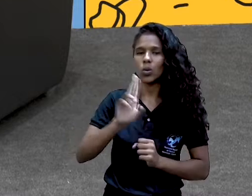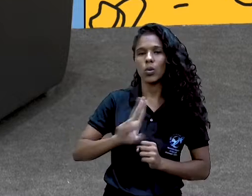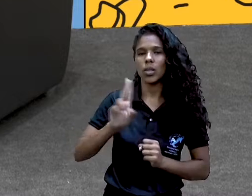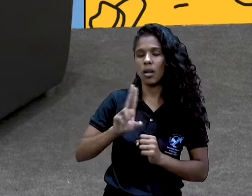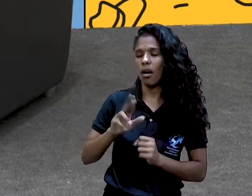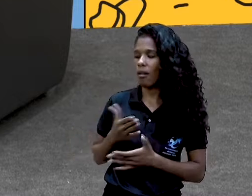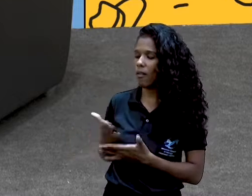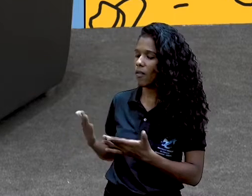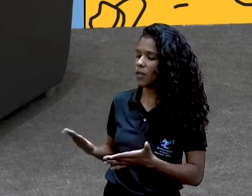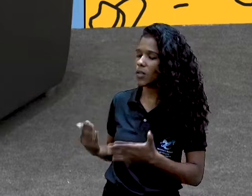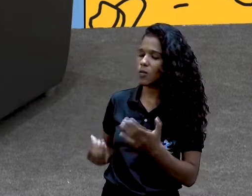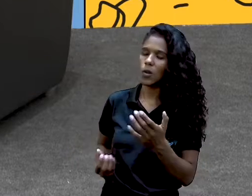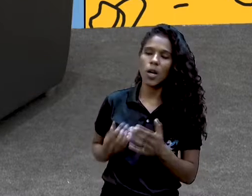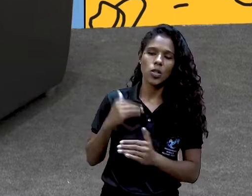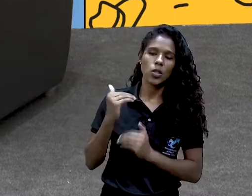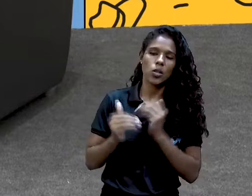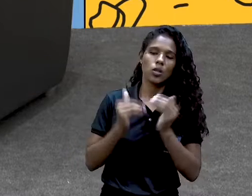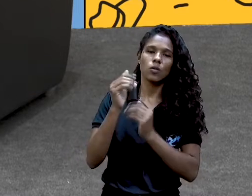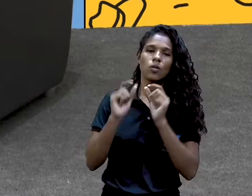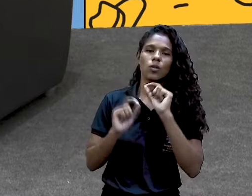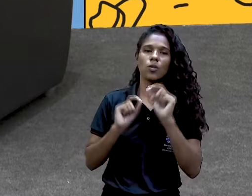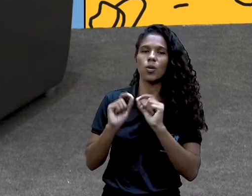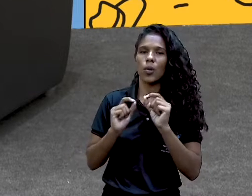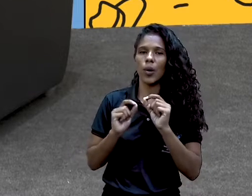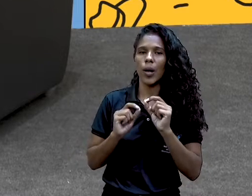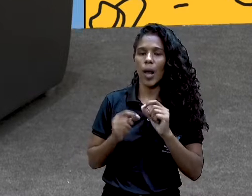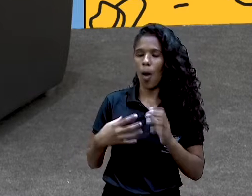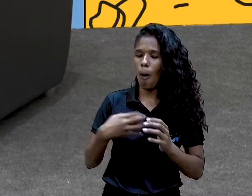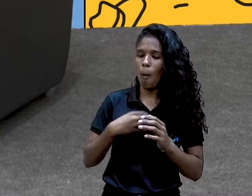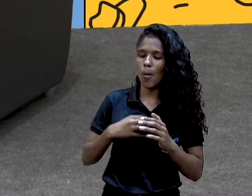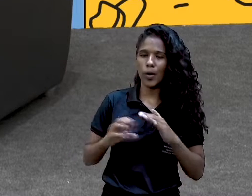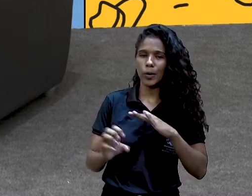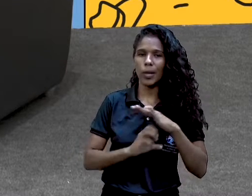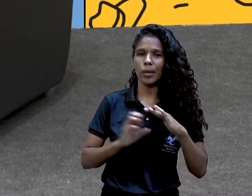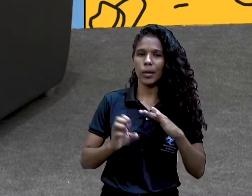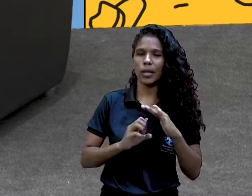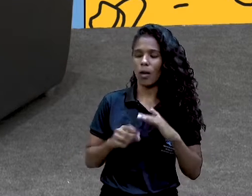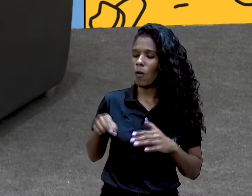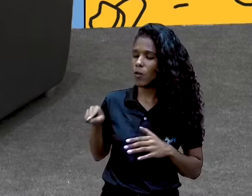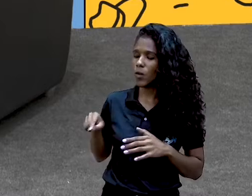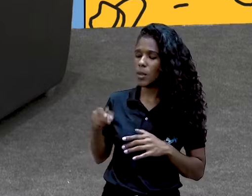está pensando além do seu universo e do seu mundo, tá bom?